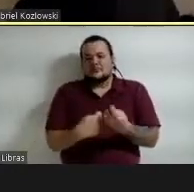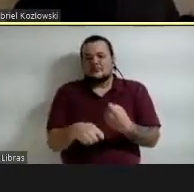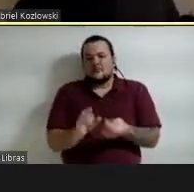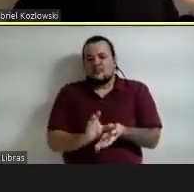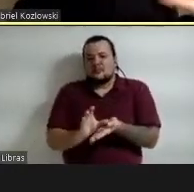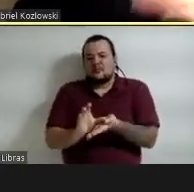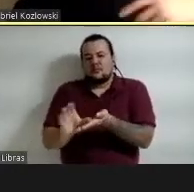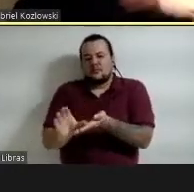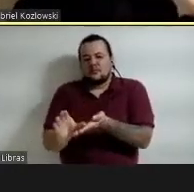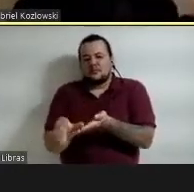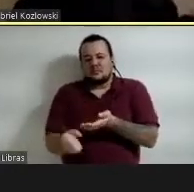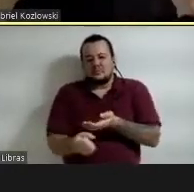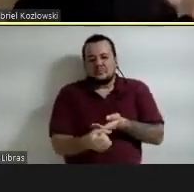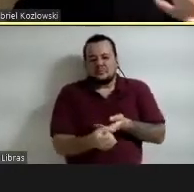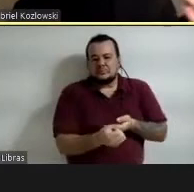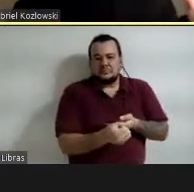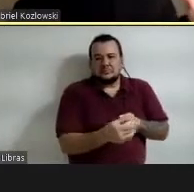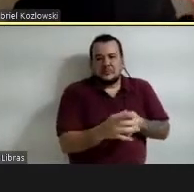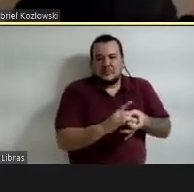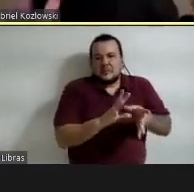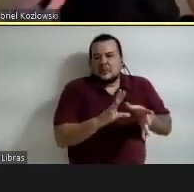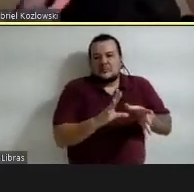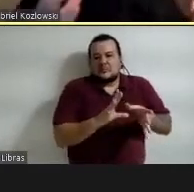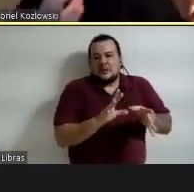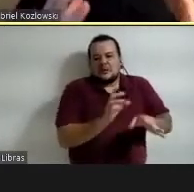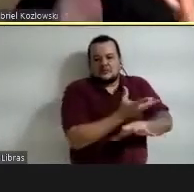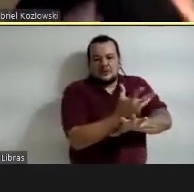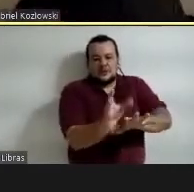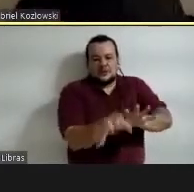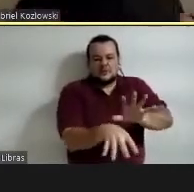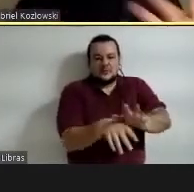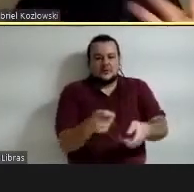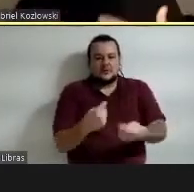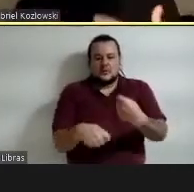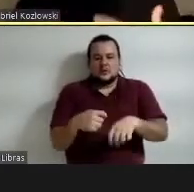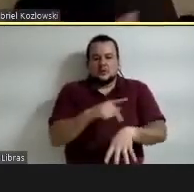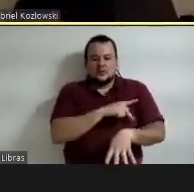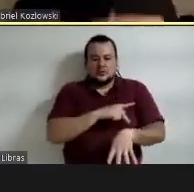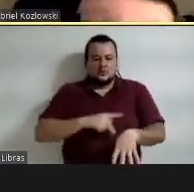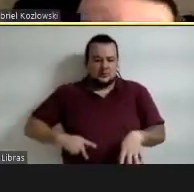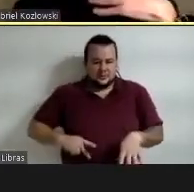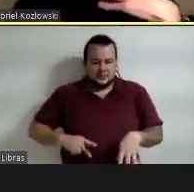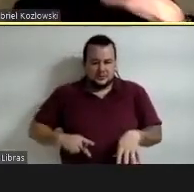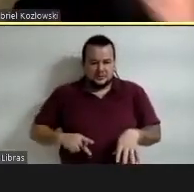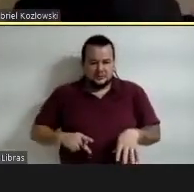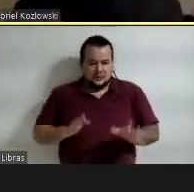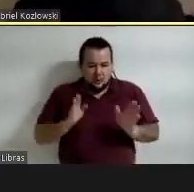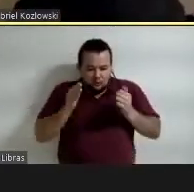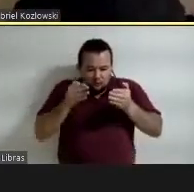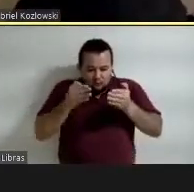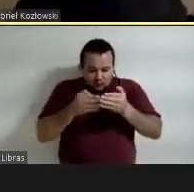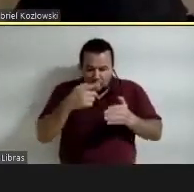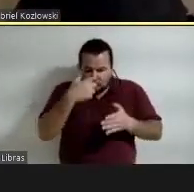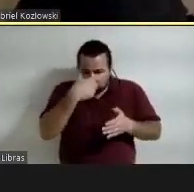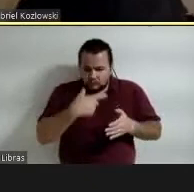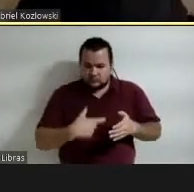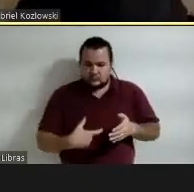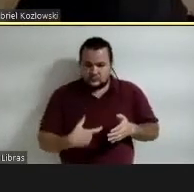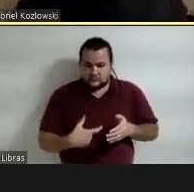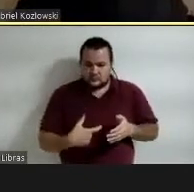da natureza, ou seja, uma economia política antropocêntrica, ou seja, focada no homem, e a priorização